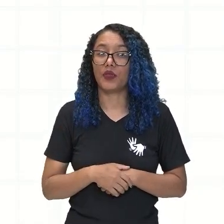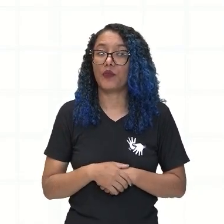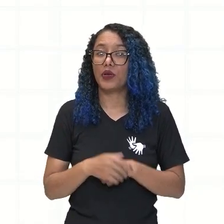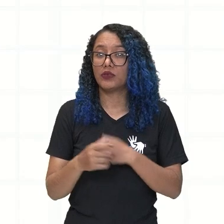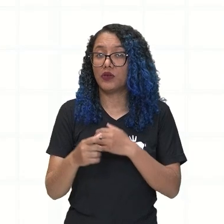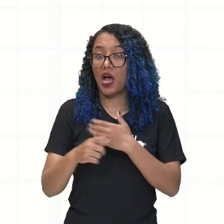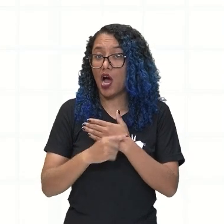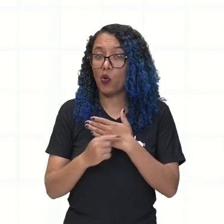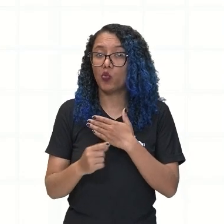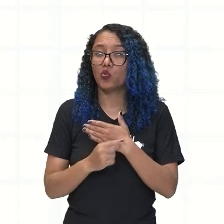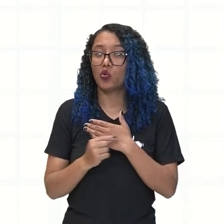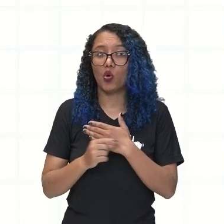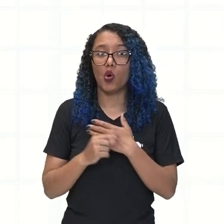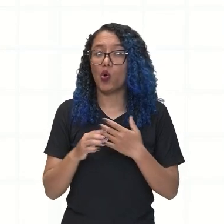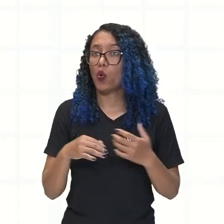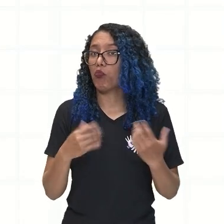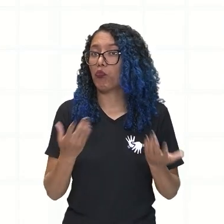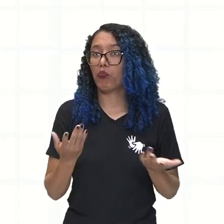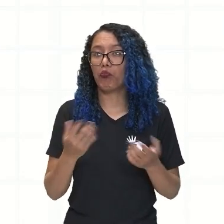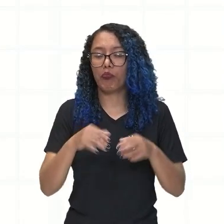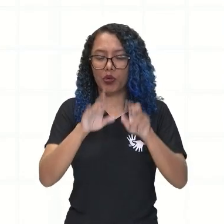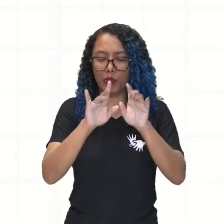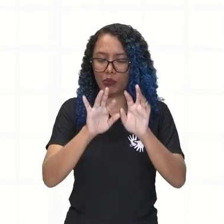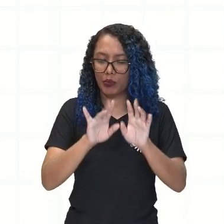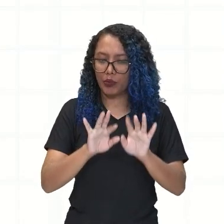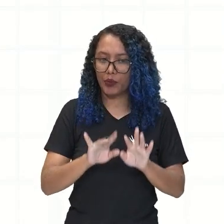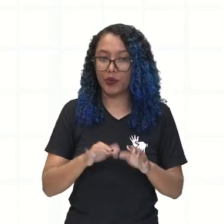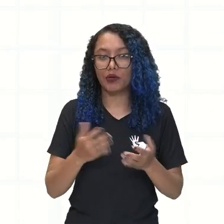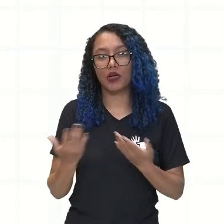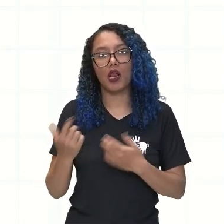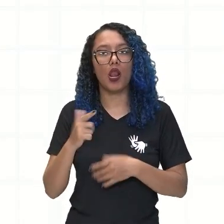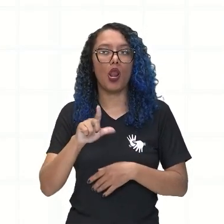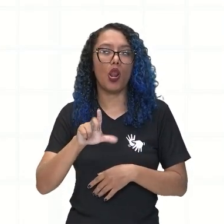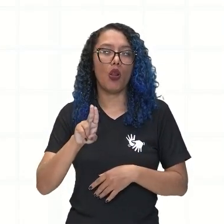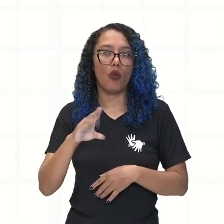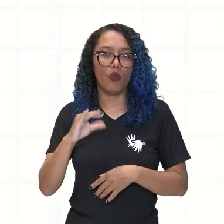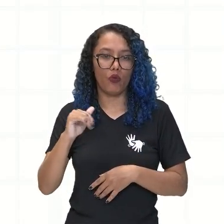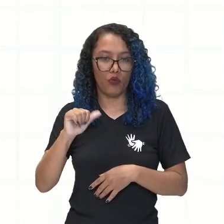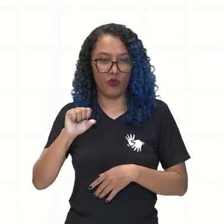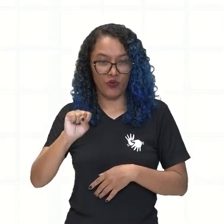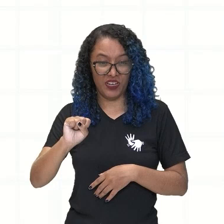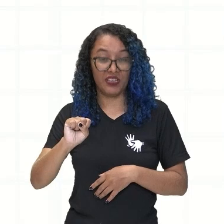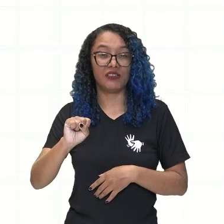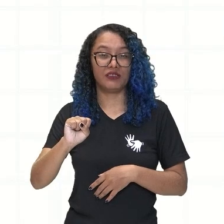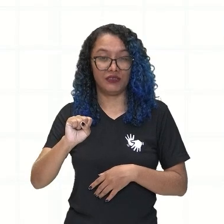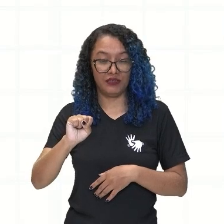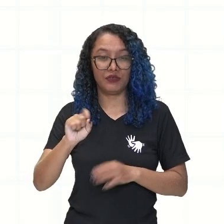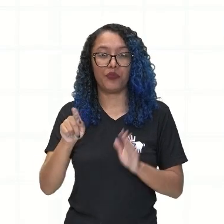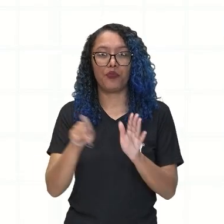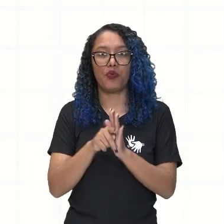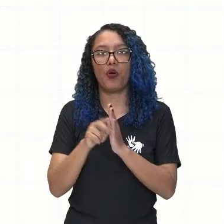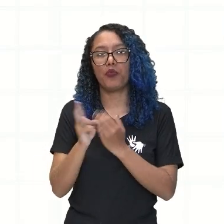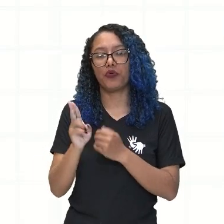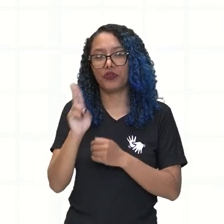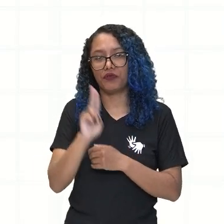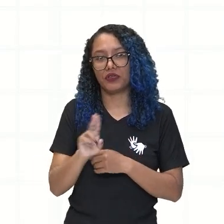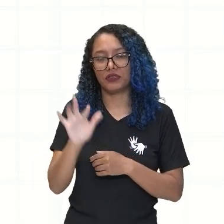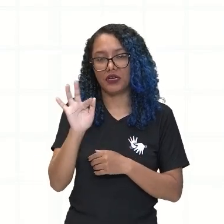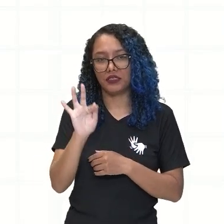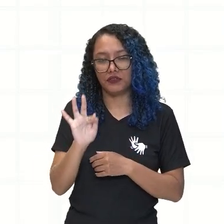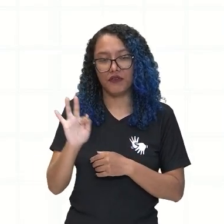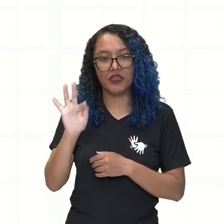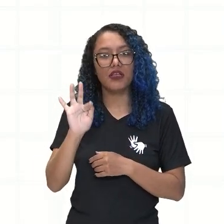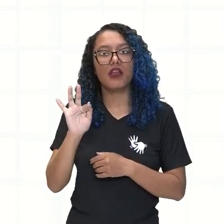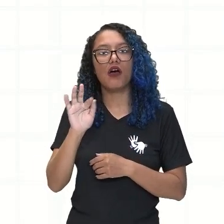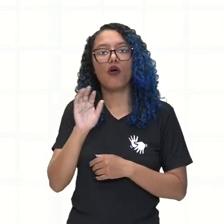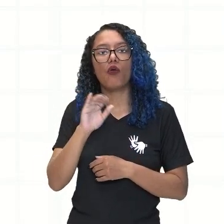o texto, olha só, foi o Lucas Mascarenhas de Miranda, editor do blog Ciência Nerd, da Universidade Federal de Juiz de